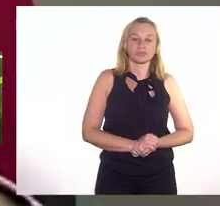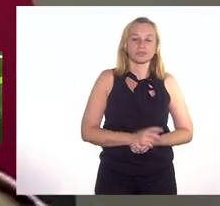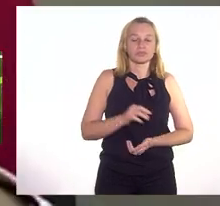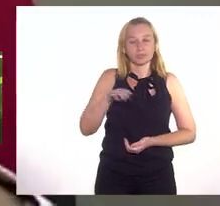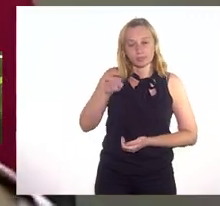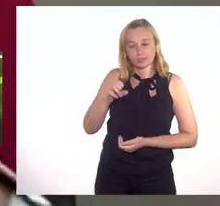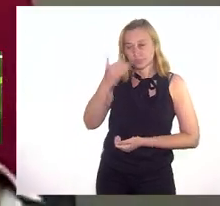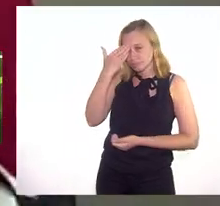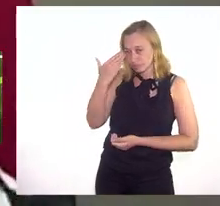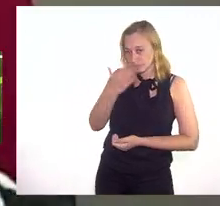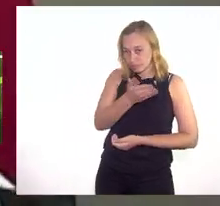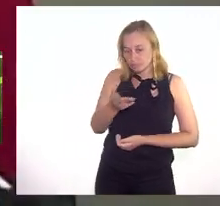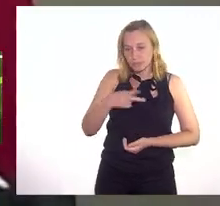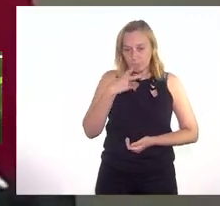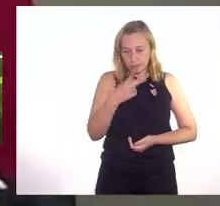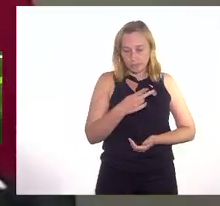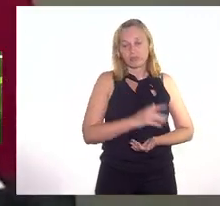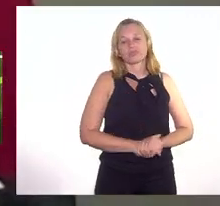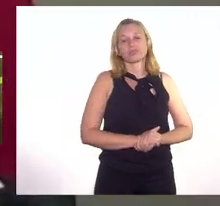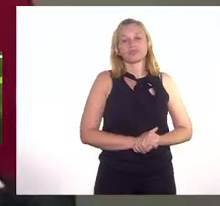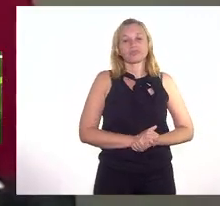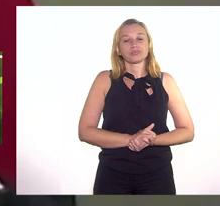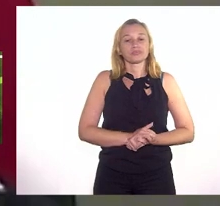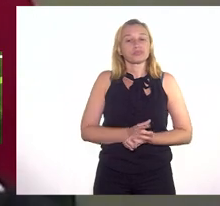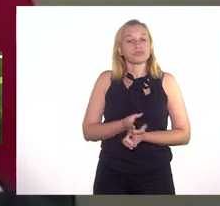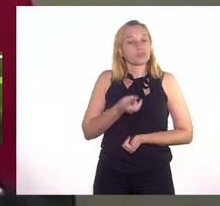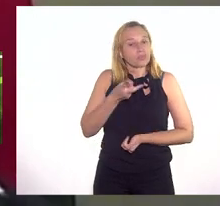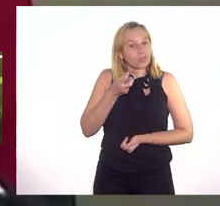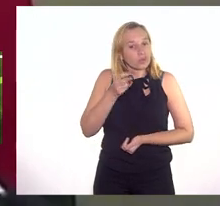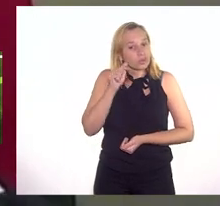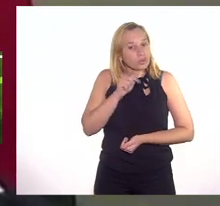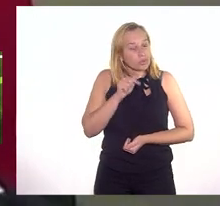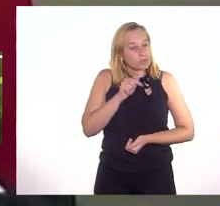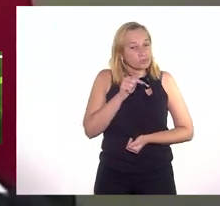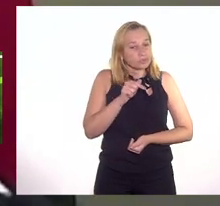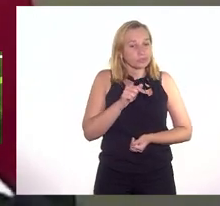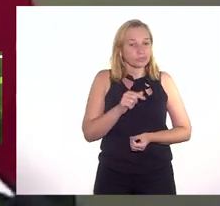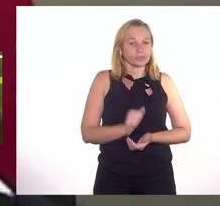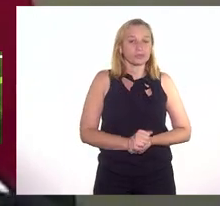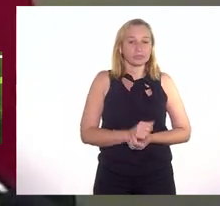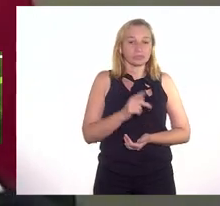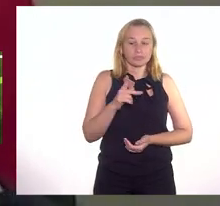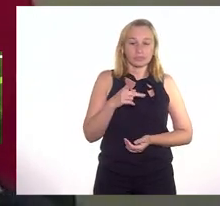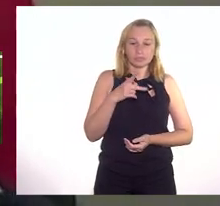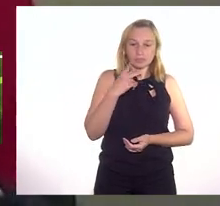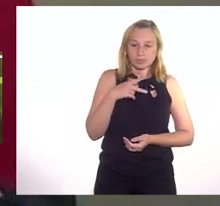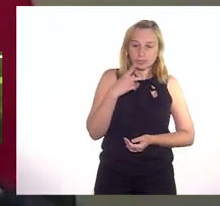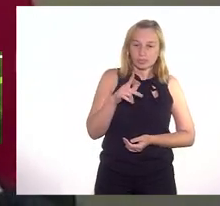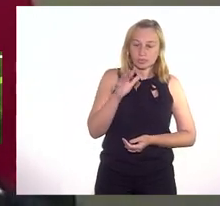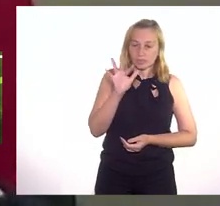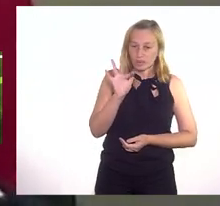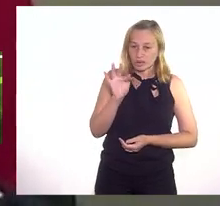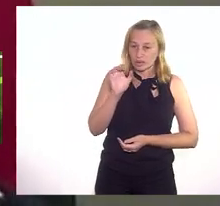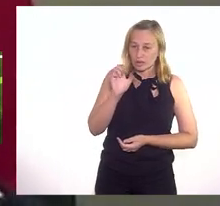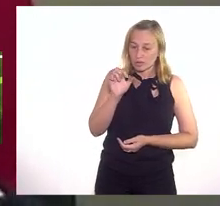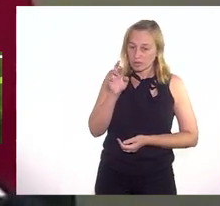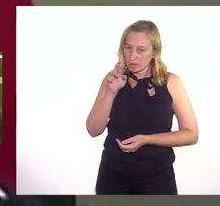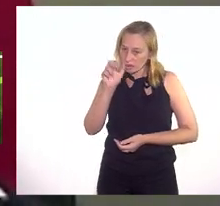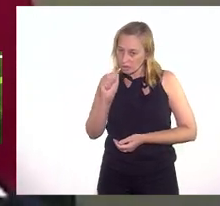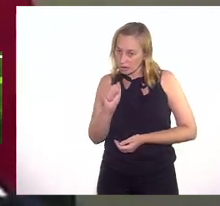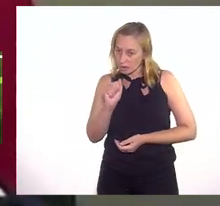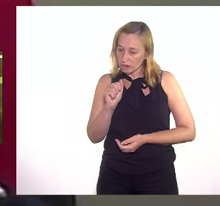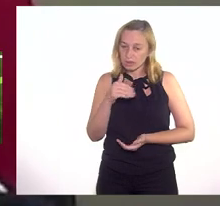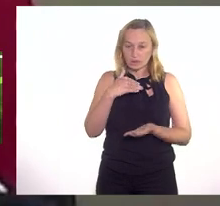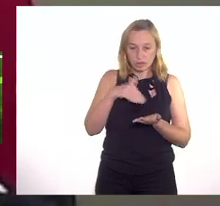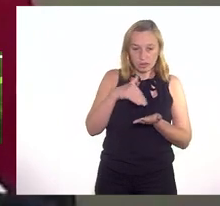quero agradecer a sua fala e fazer uma observação aqui, que foi fruto da fala da Fernanda Fiário, da Secretaria